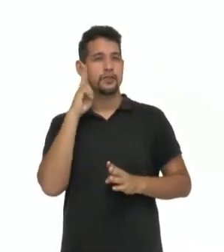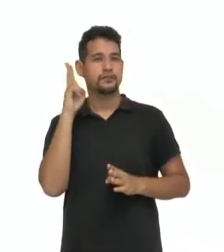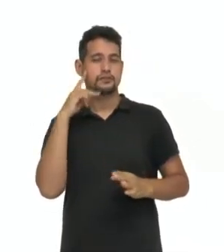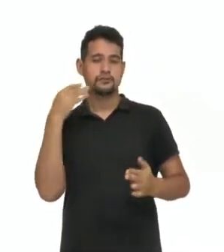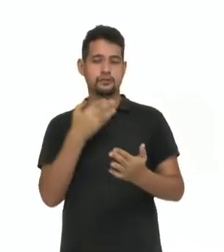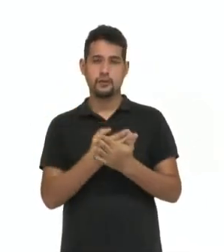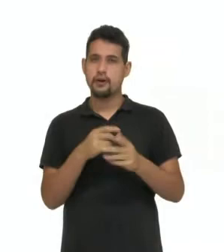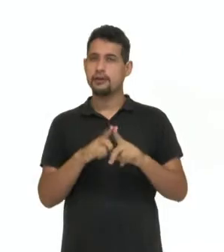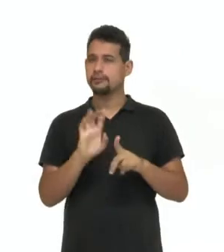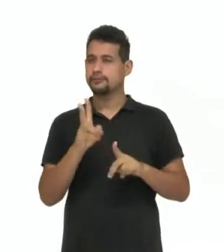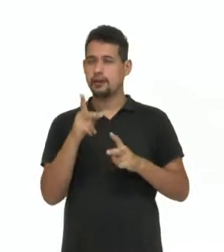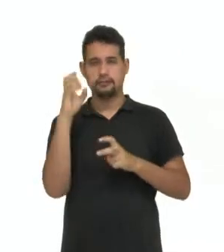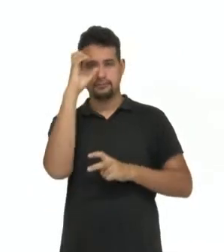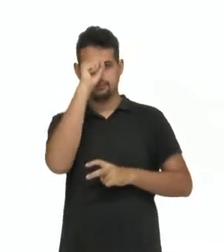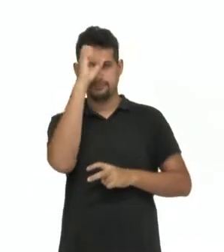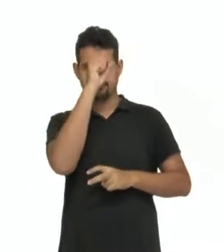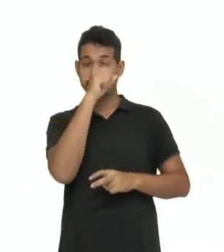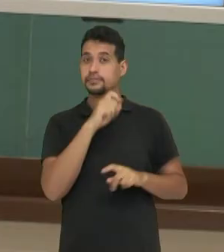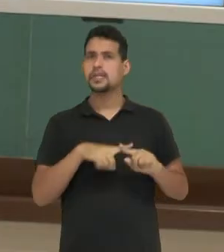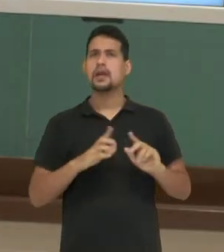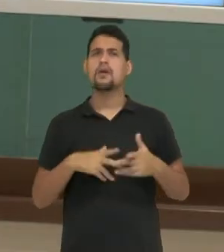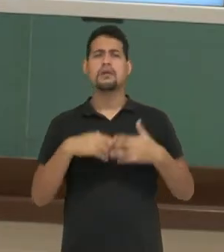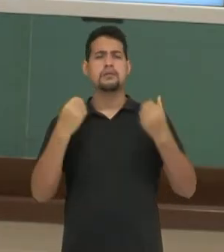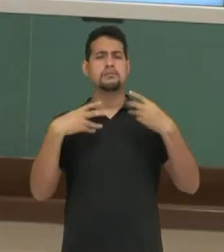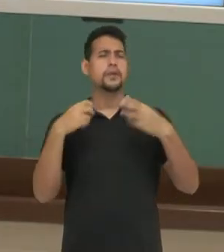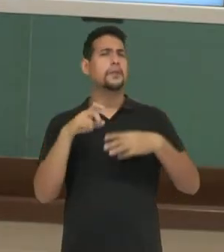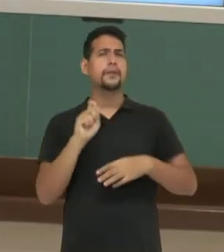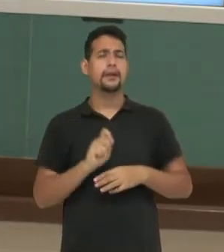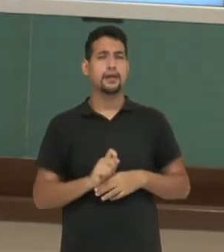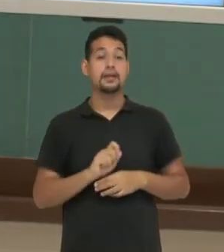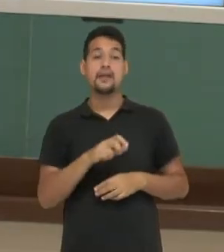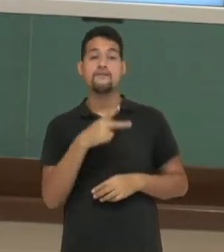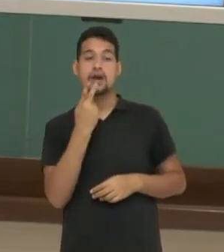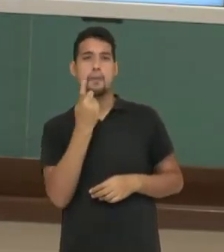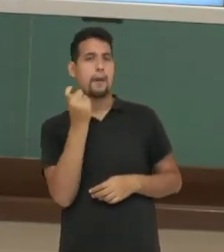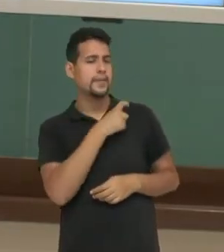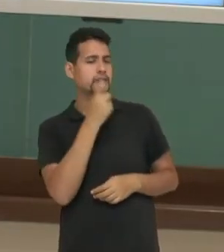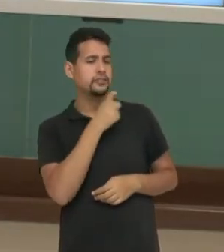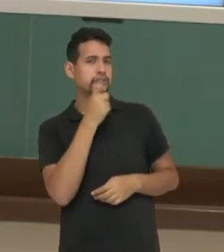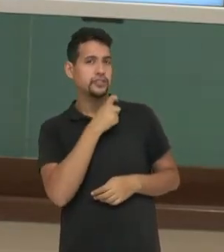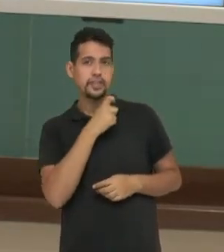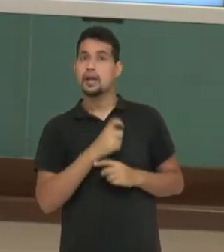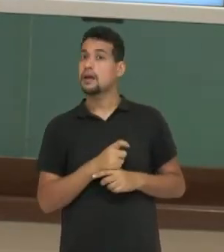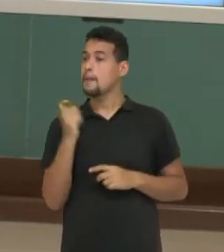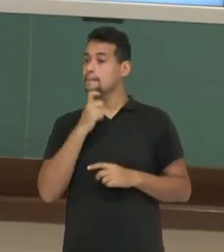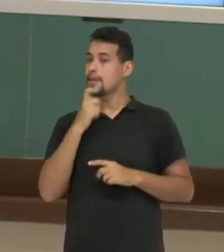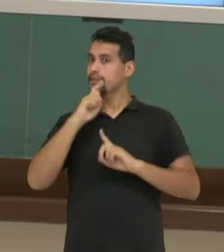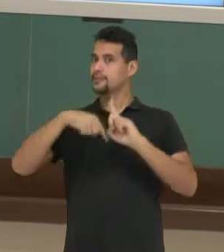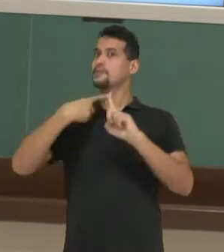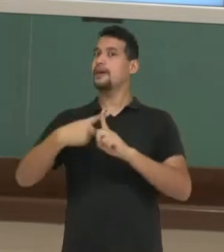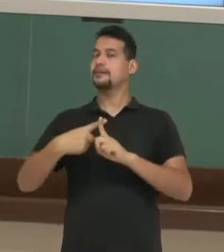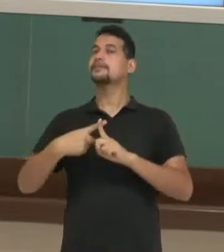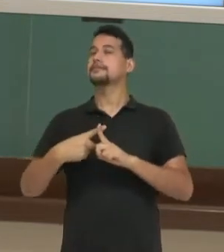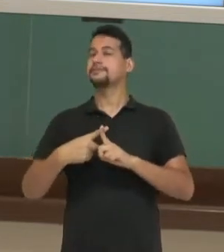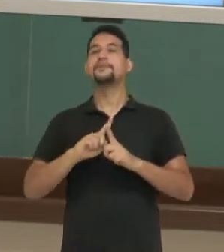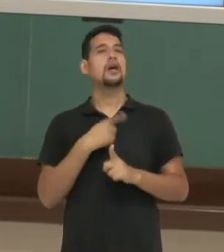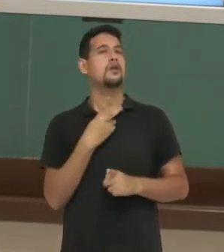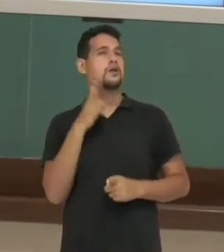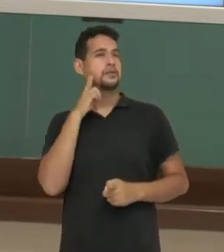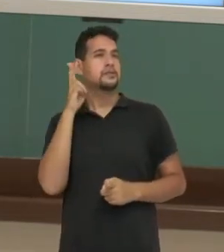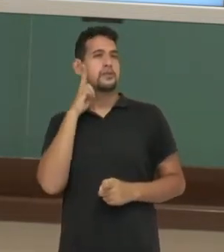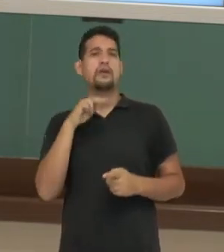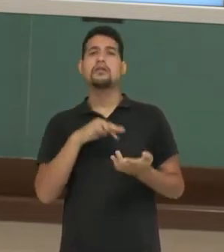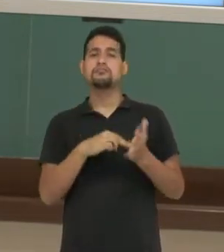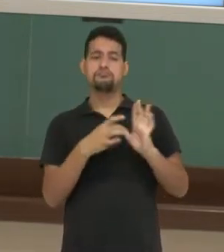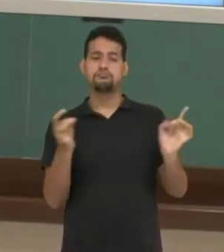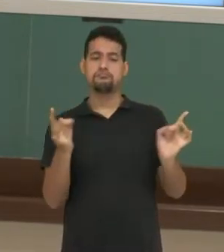hemos escuchado. Aqui está dizendo assim, quem conta um conto aumenta um ponto. Sim, a nossa história se ha